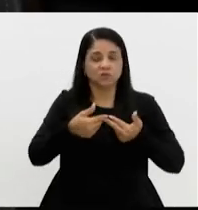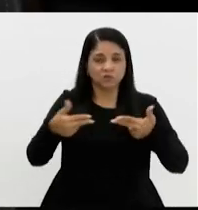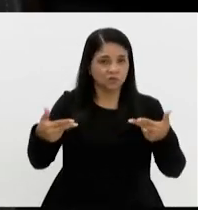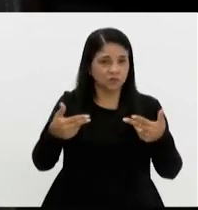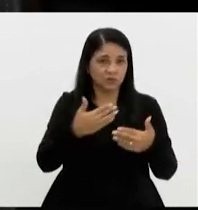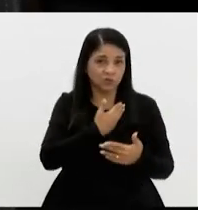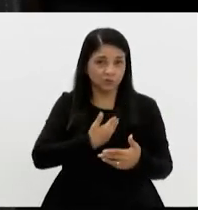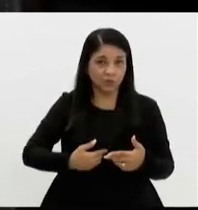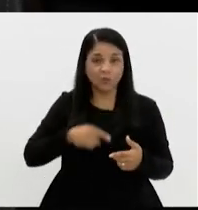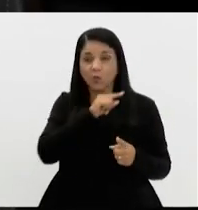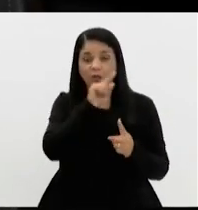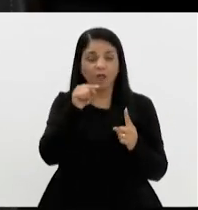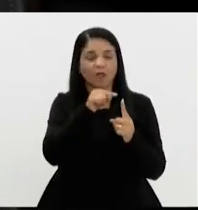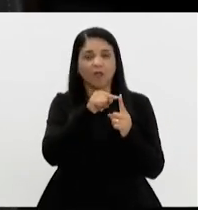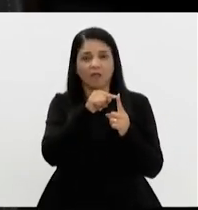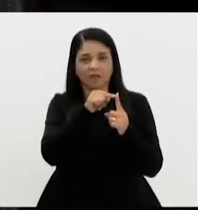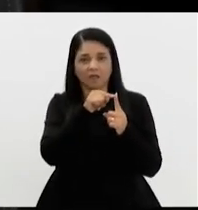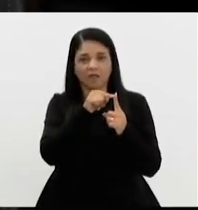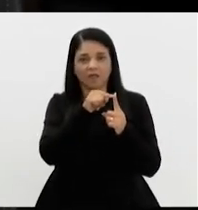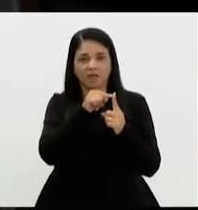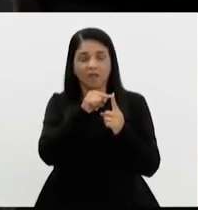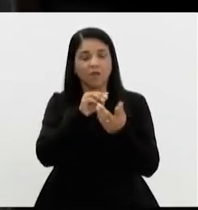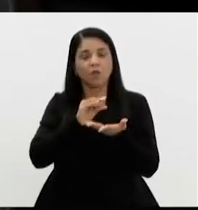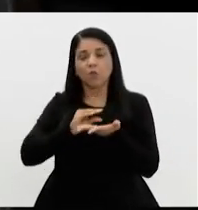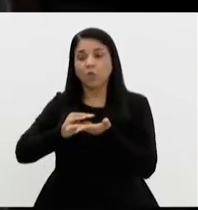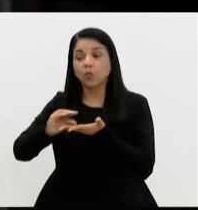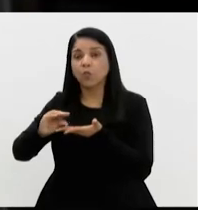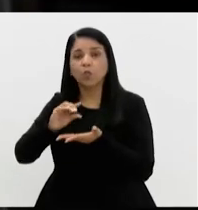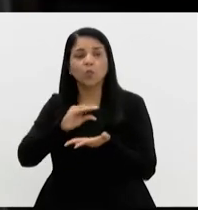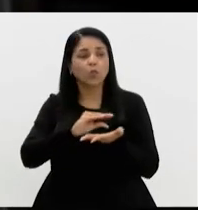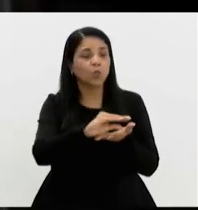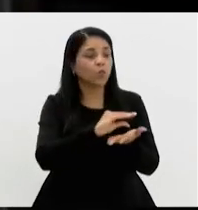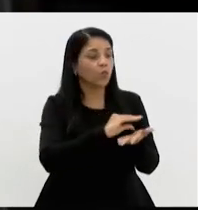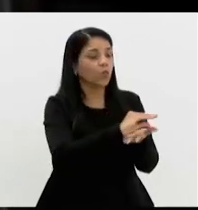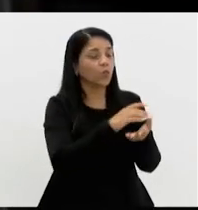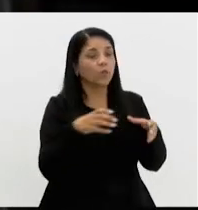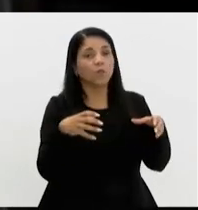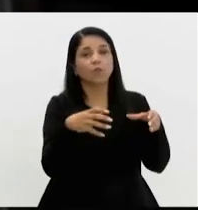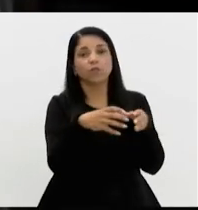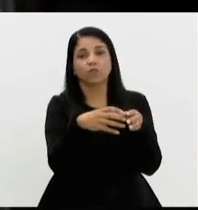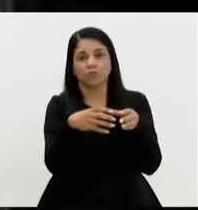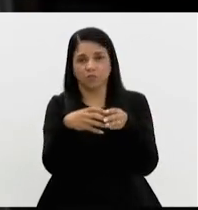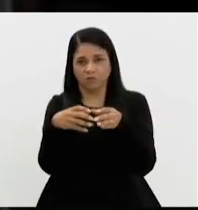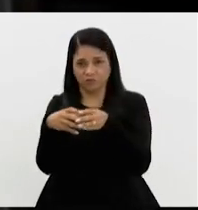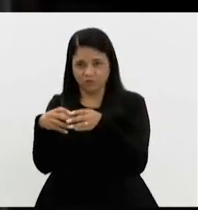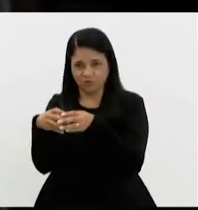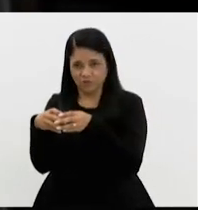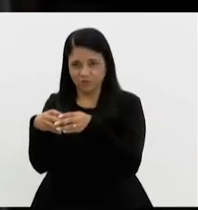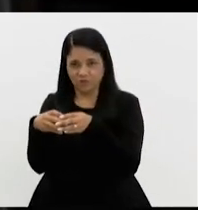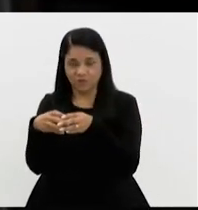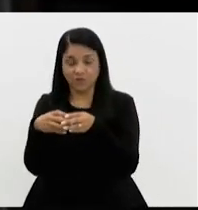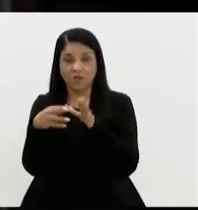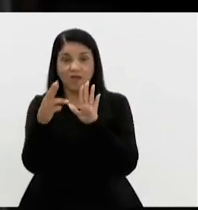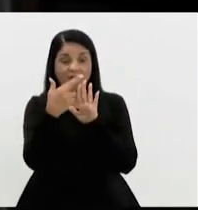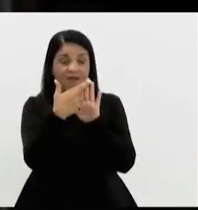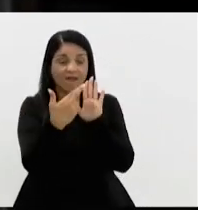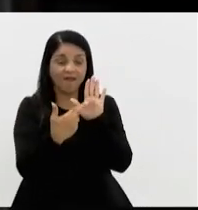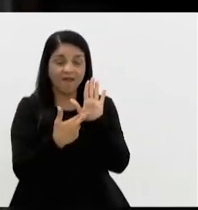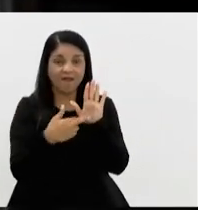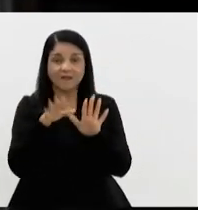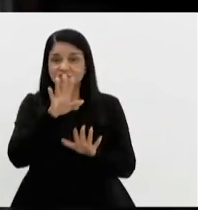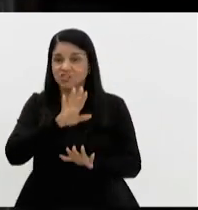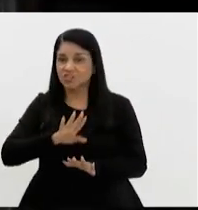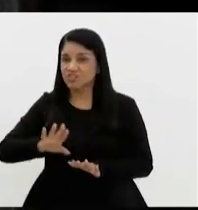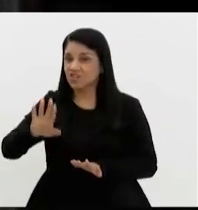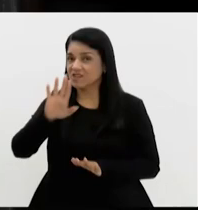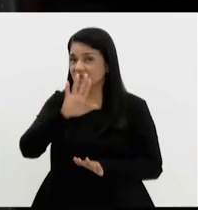adjetiva é a destinação para a coletividade portanto como Regra geral não